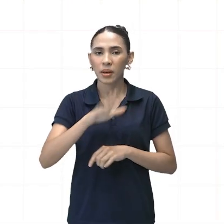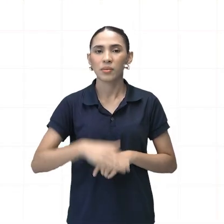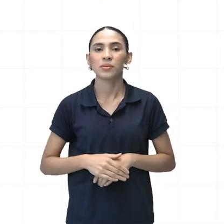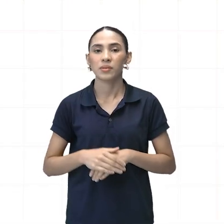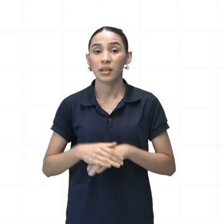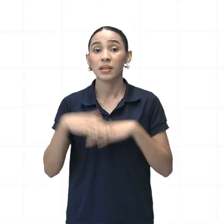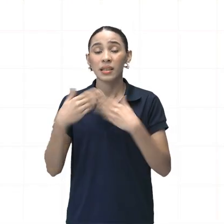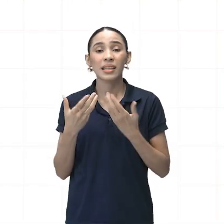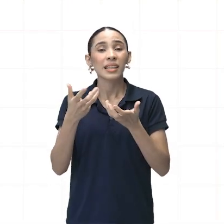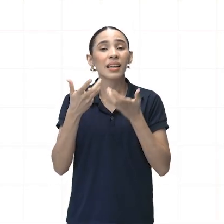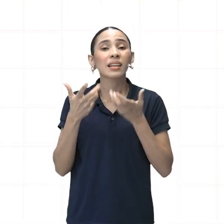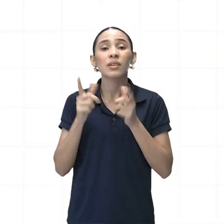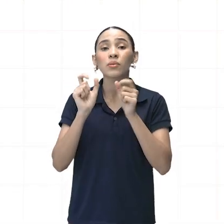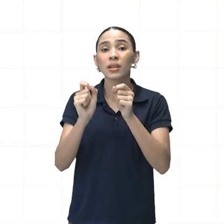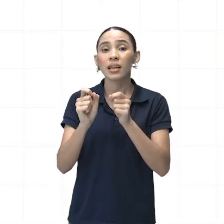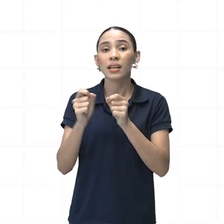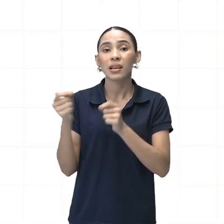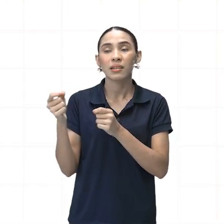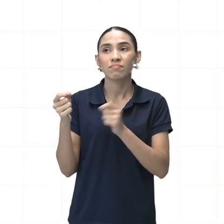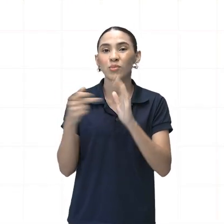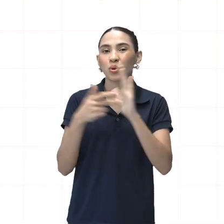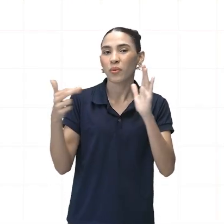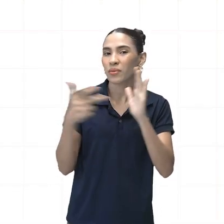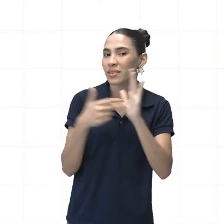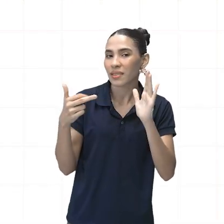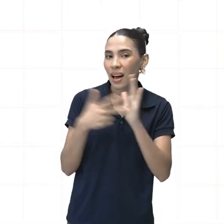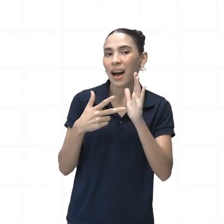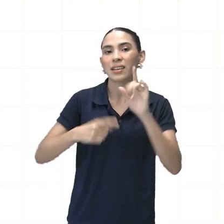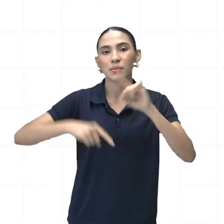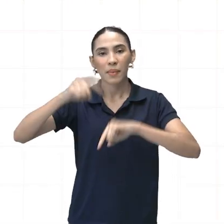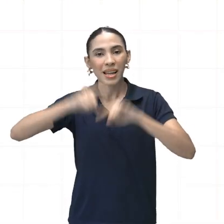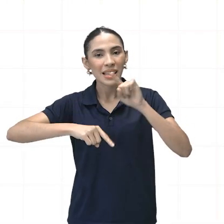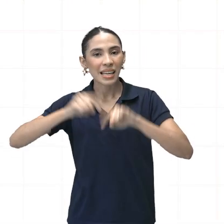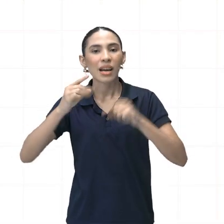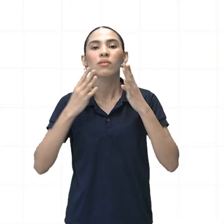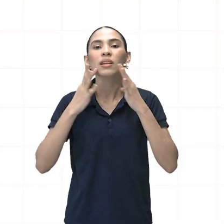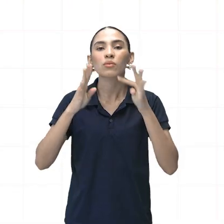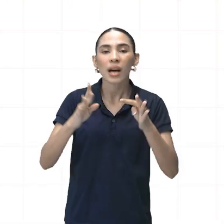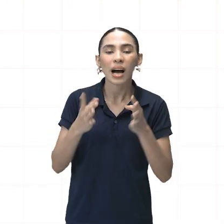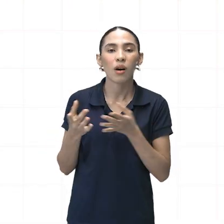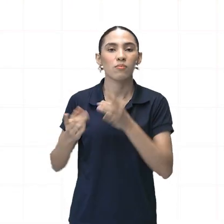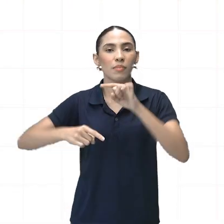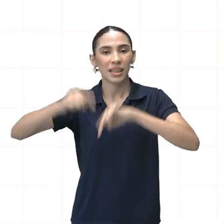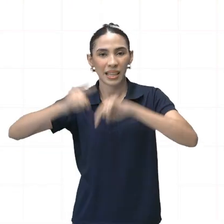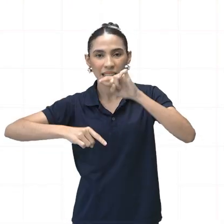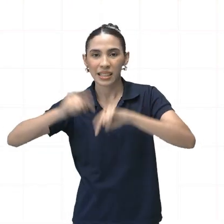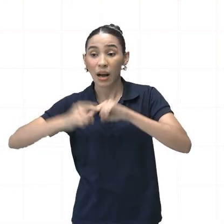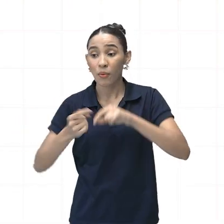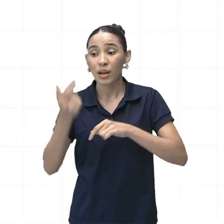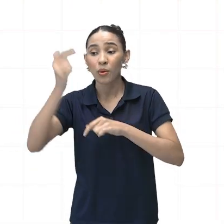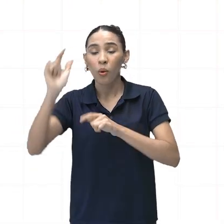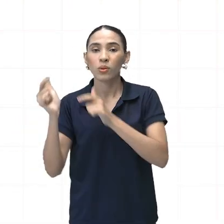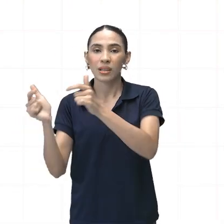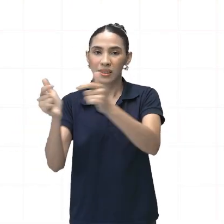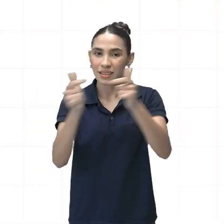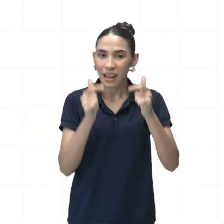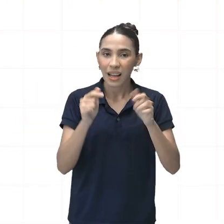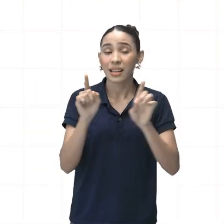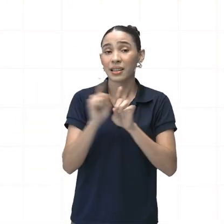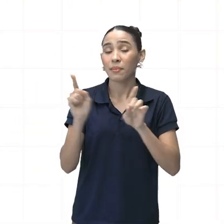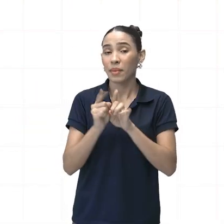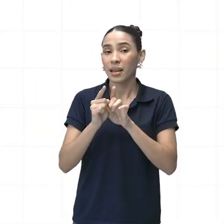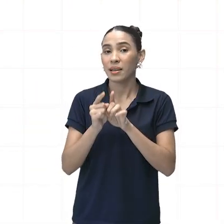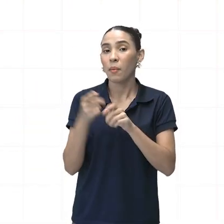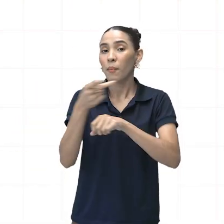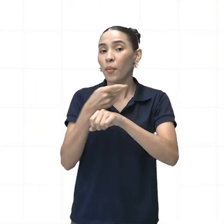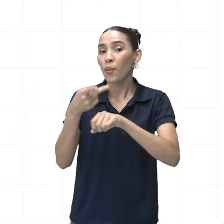iam em busca de novidades, de matérias-primas, de mercadorias em outras terras e até mesmo ir